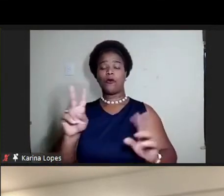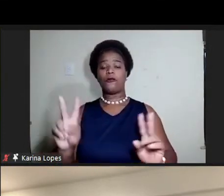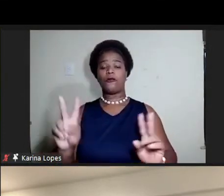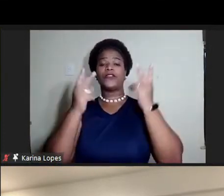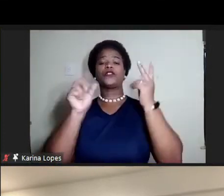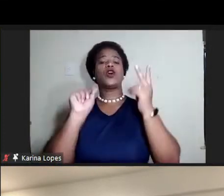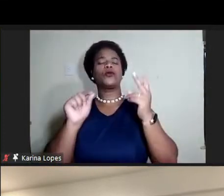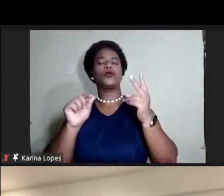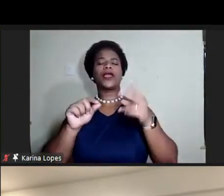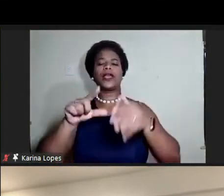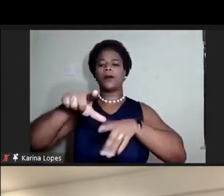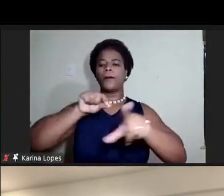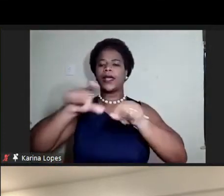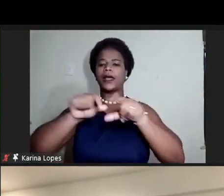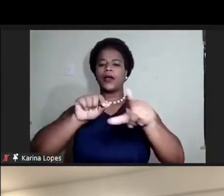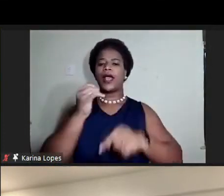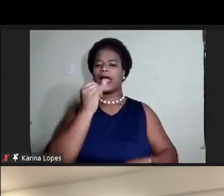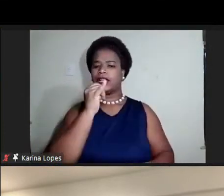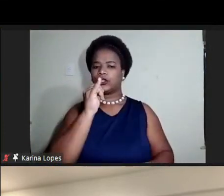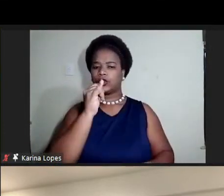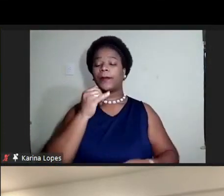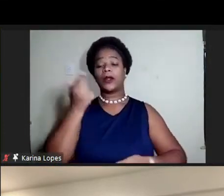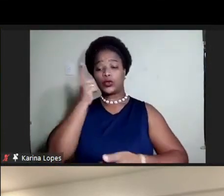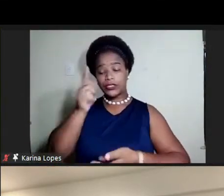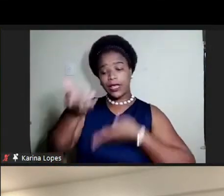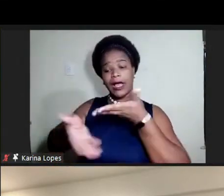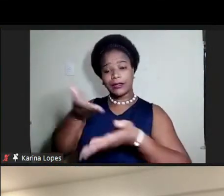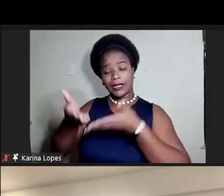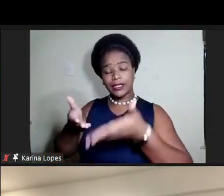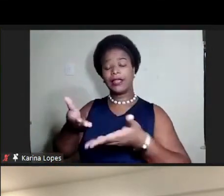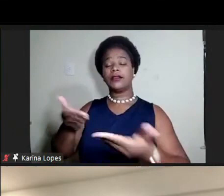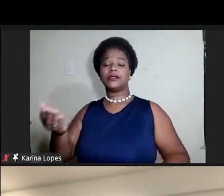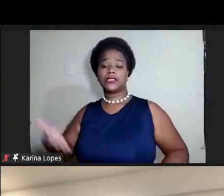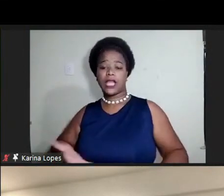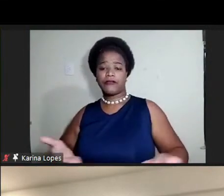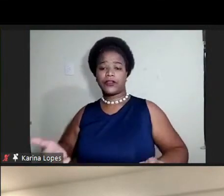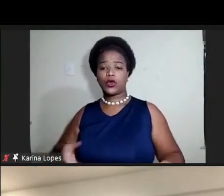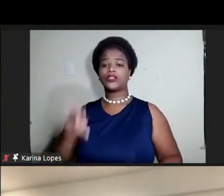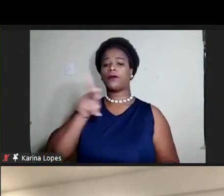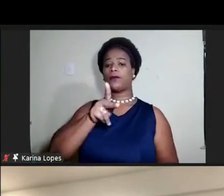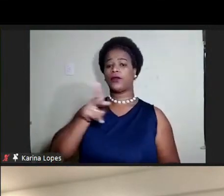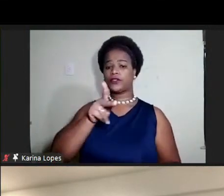atendimento aos servidores, professores, técnicos e seus familiares.